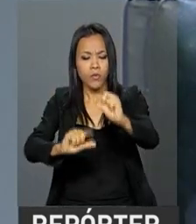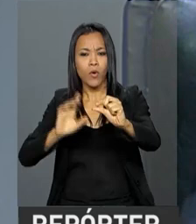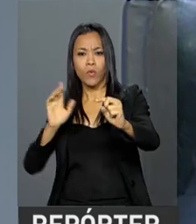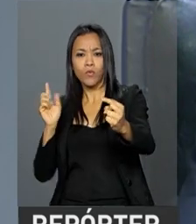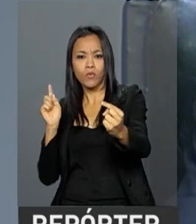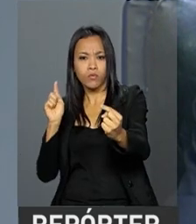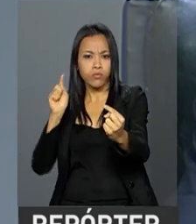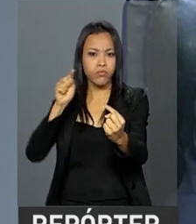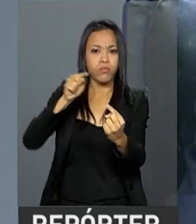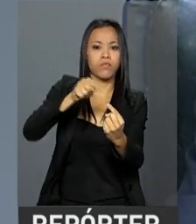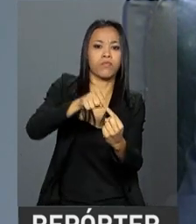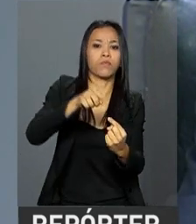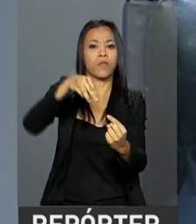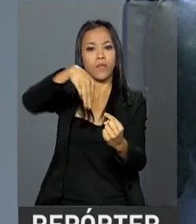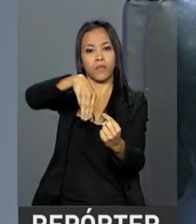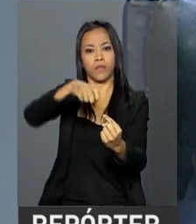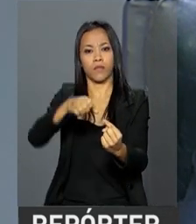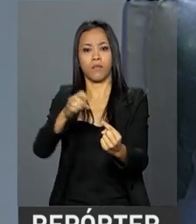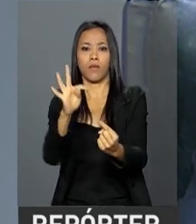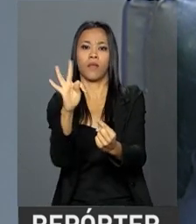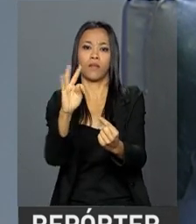metas a